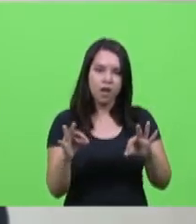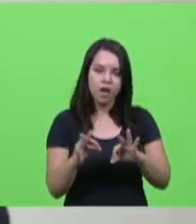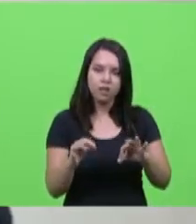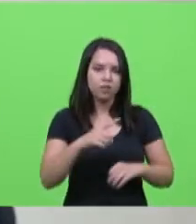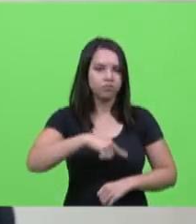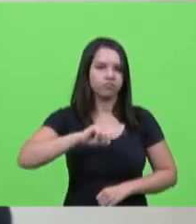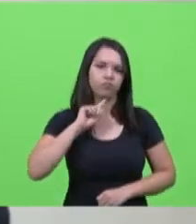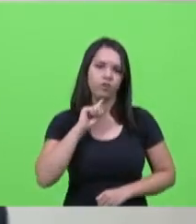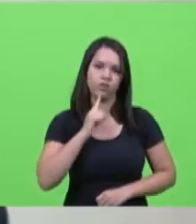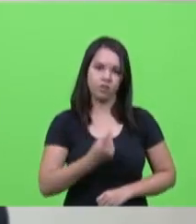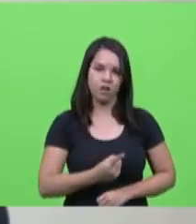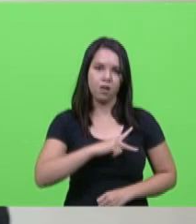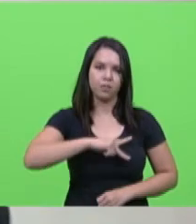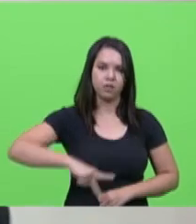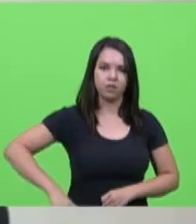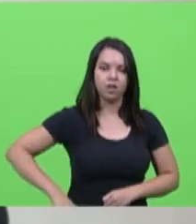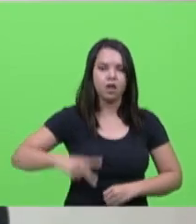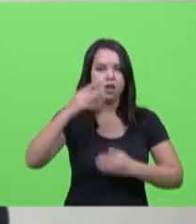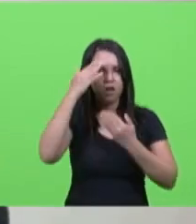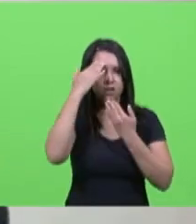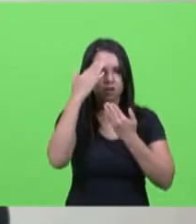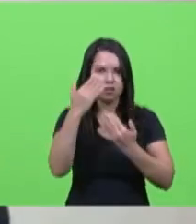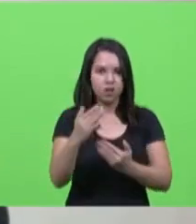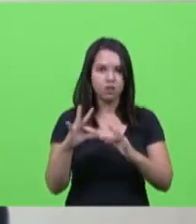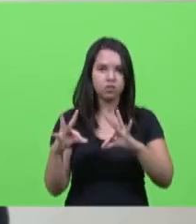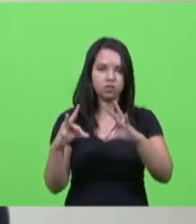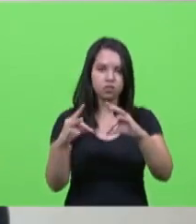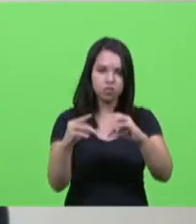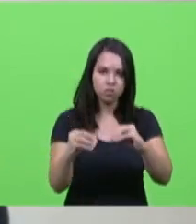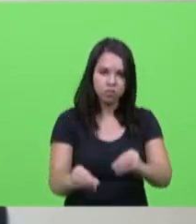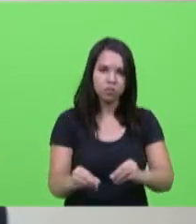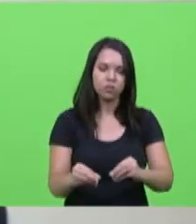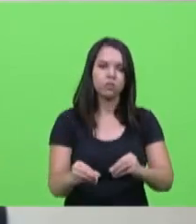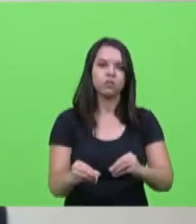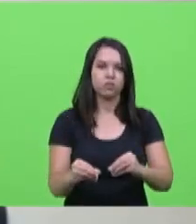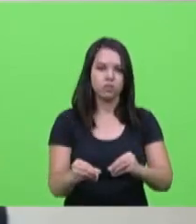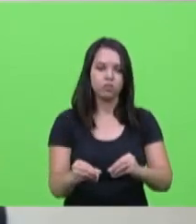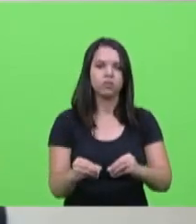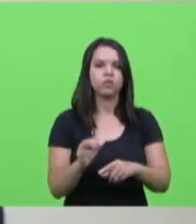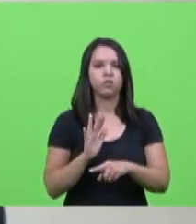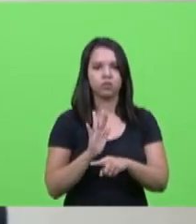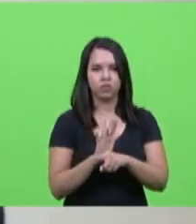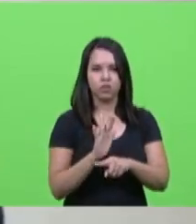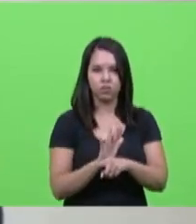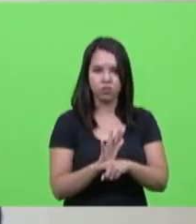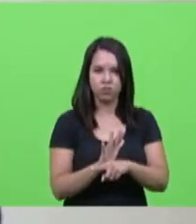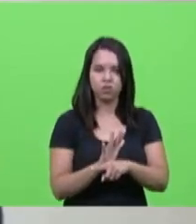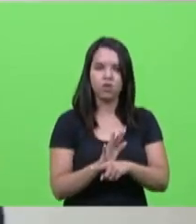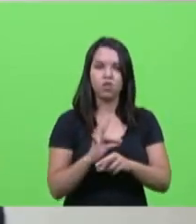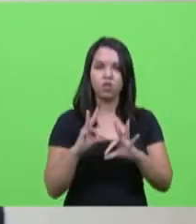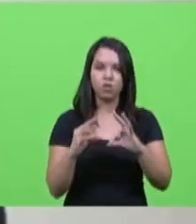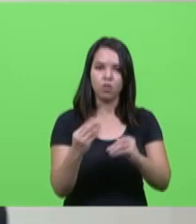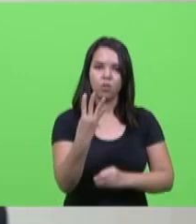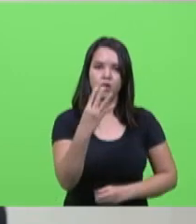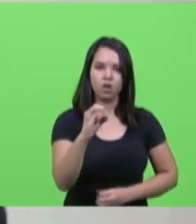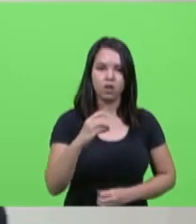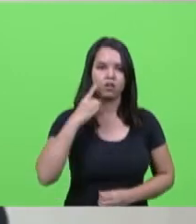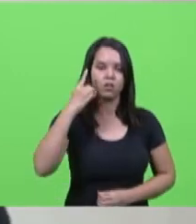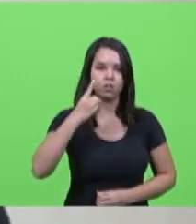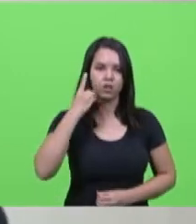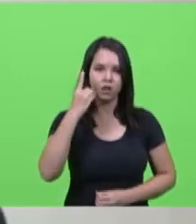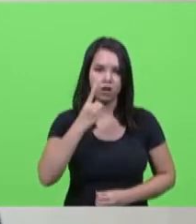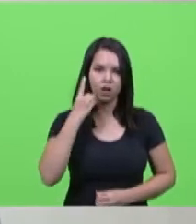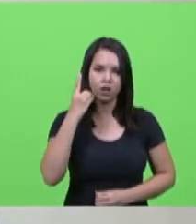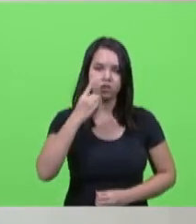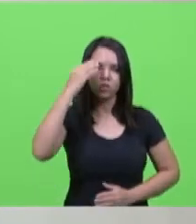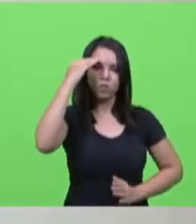presidência agradece a todos que têm dado a sua contribuição. Todos os 40 deputados que têm cumprido o